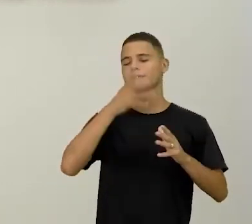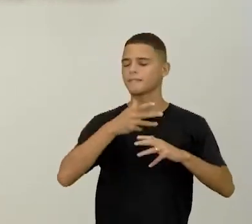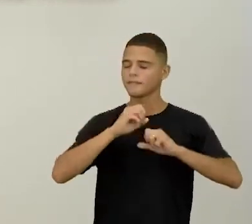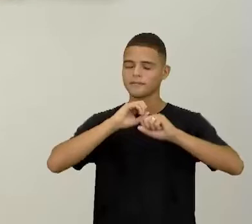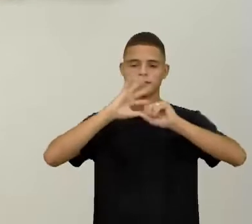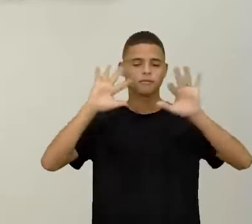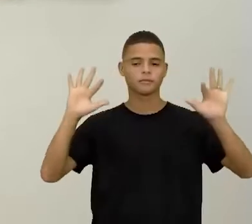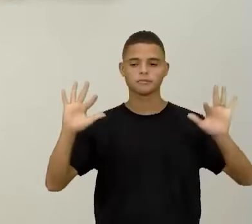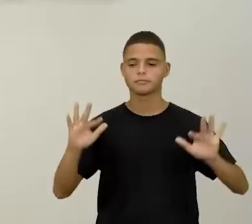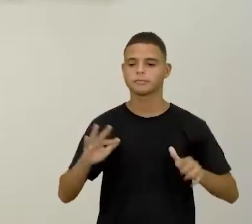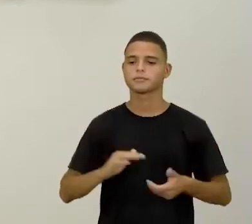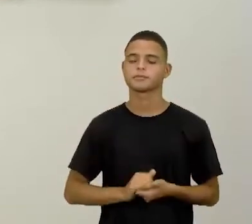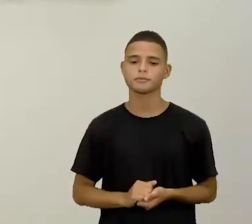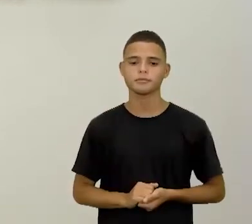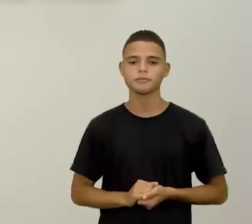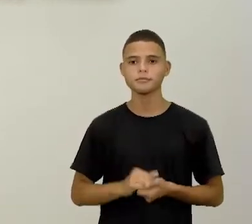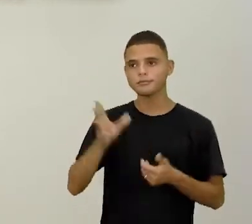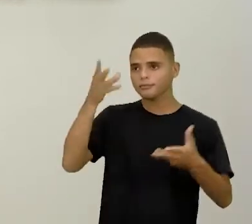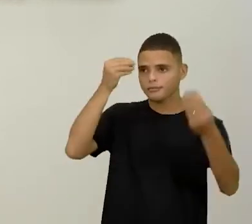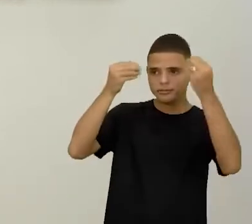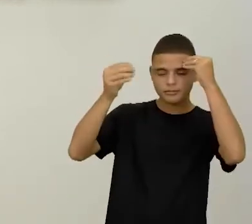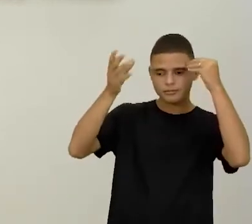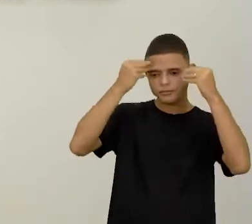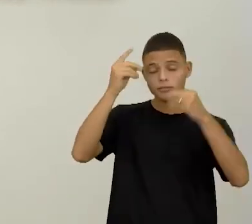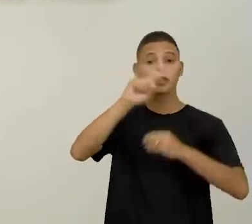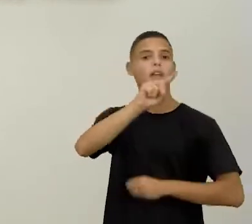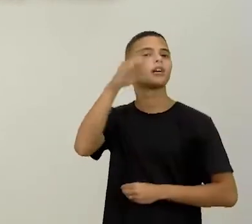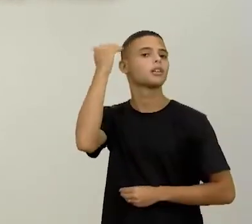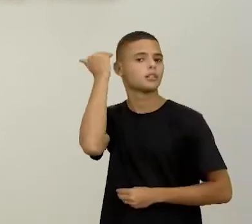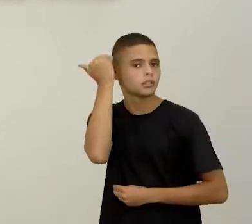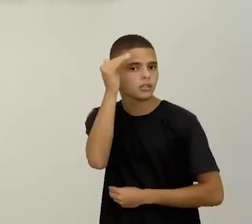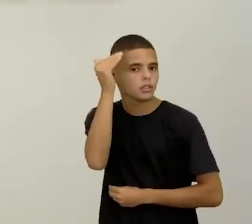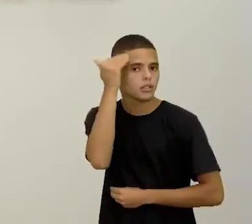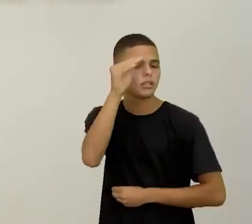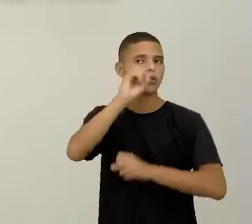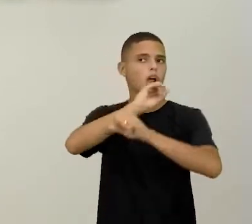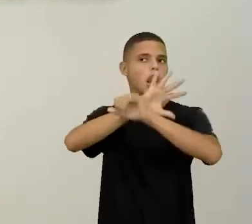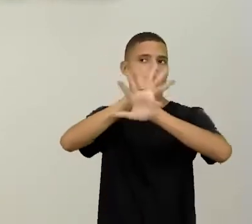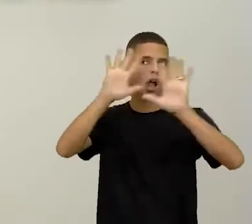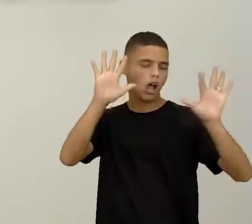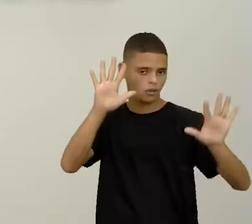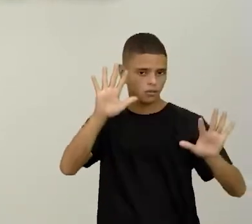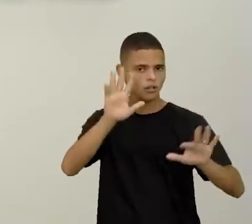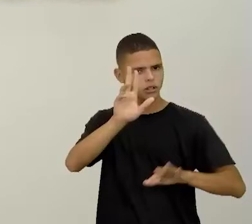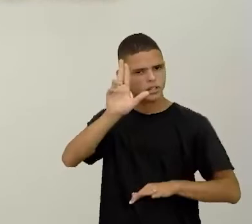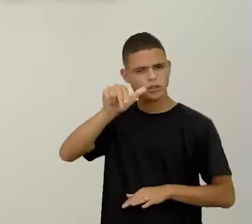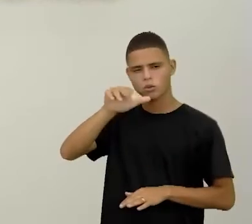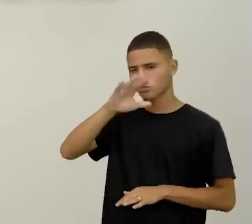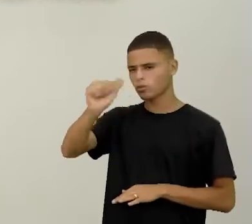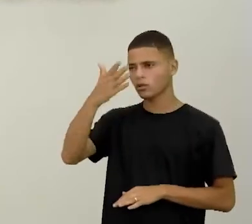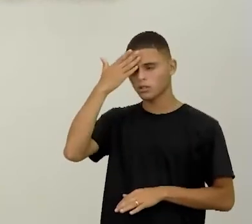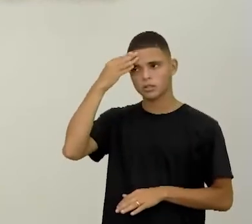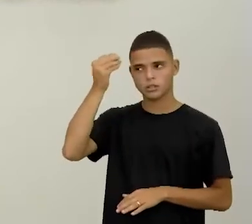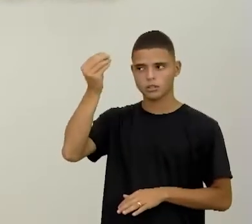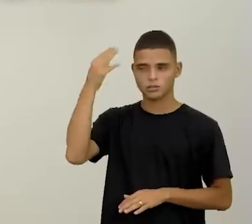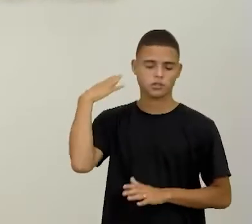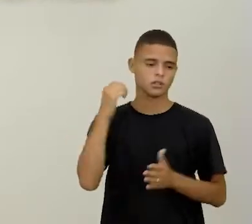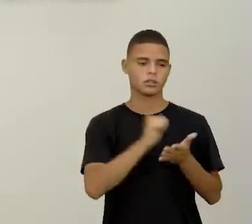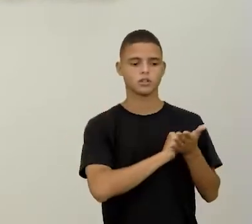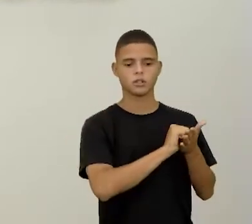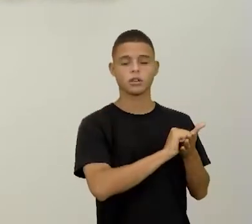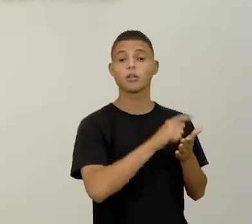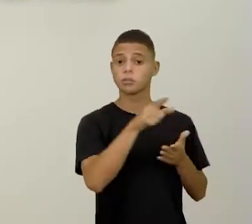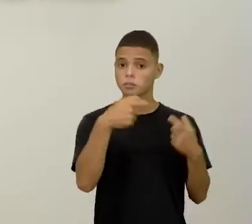você acaba não decorando, mas entendendo. E quando você entende um assunto, você não esquece. Mesmo que você deixe ele para lá,